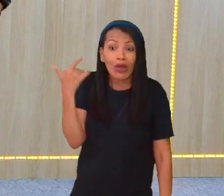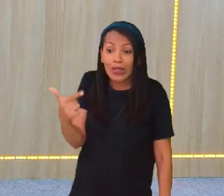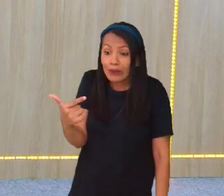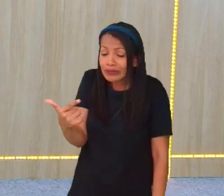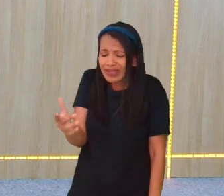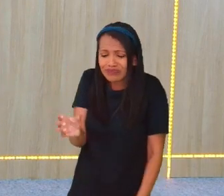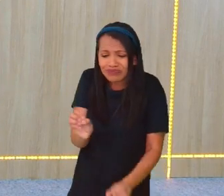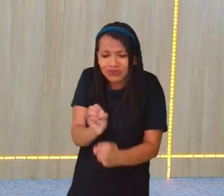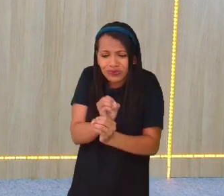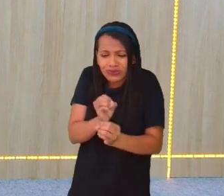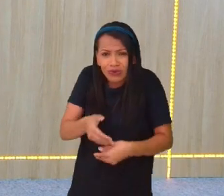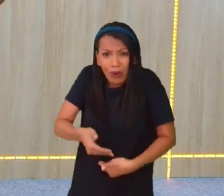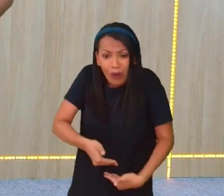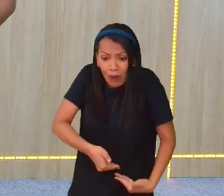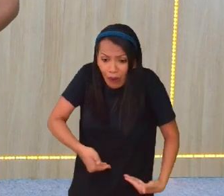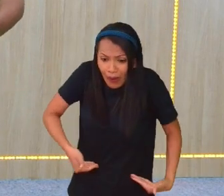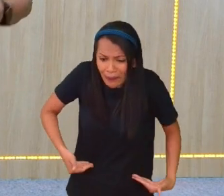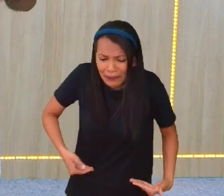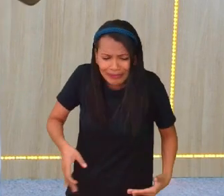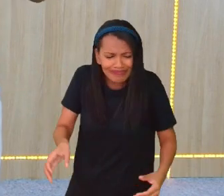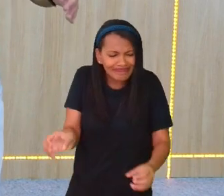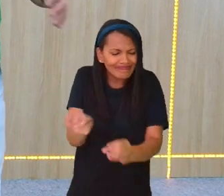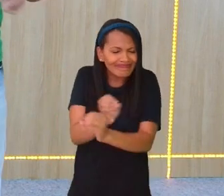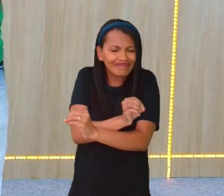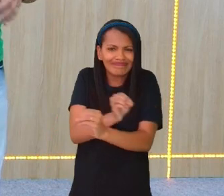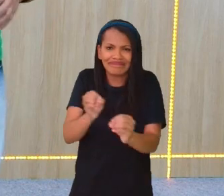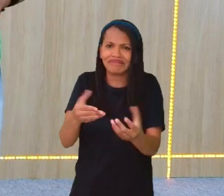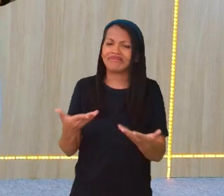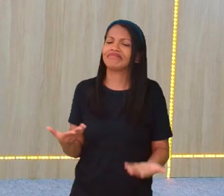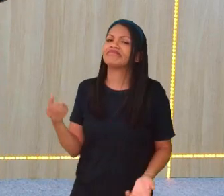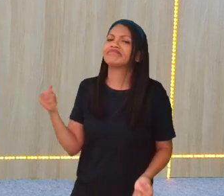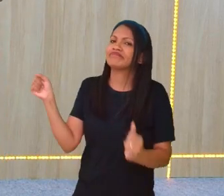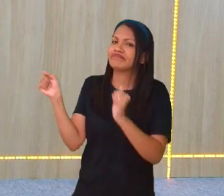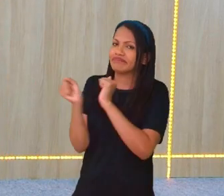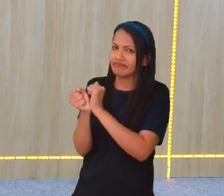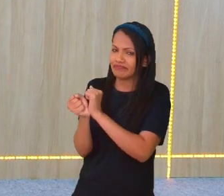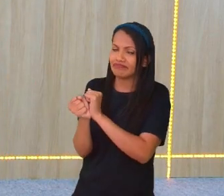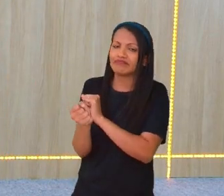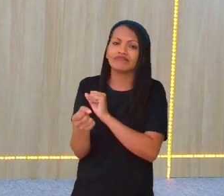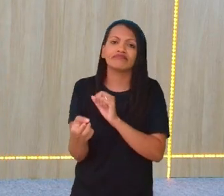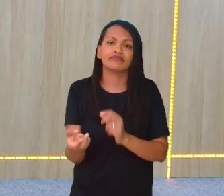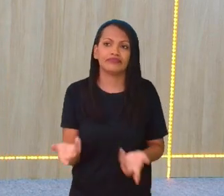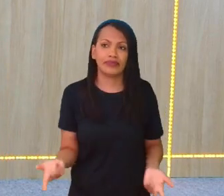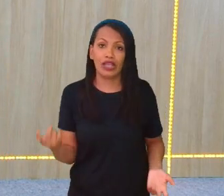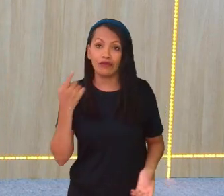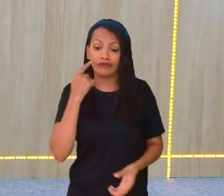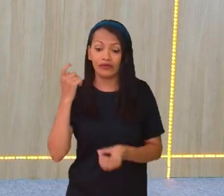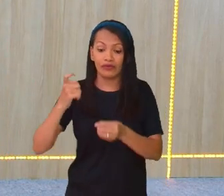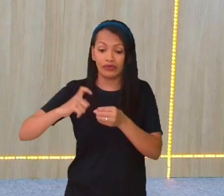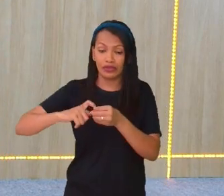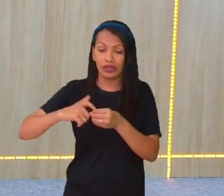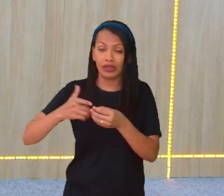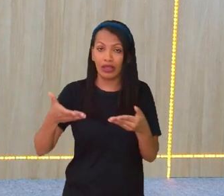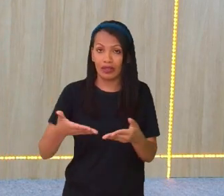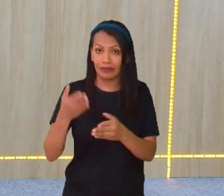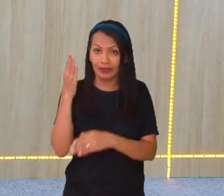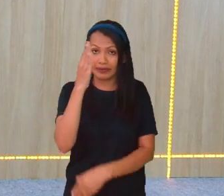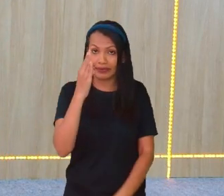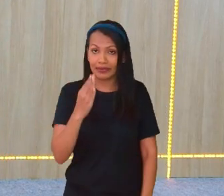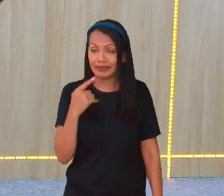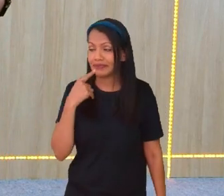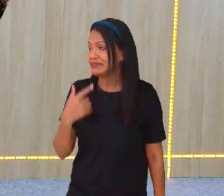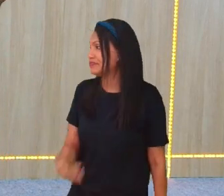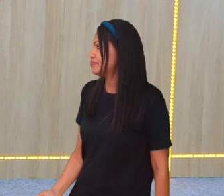enfim, a escravidão indígena, e aí vamos falar um pouquinho do indígena brasileiro, né? Tem aí uma foto aí na época, nem uma foto não, uma